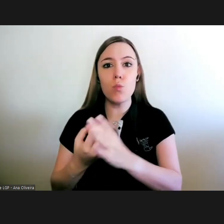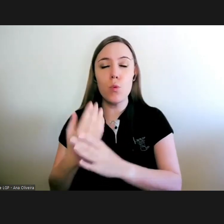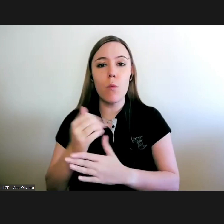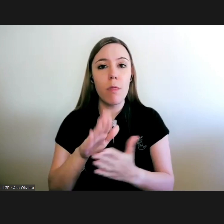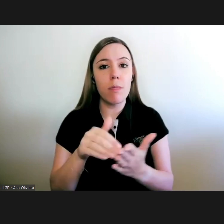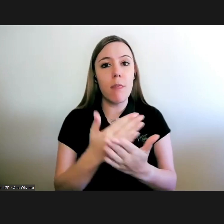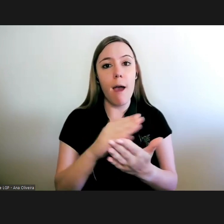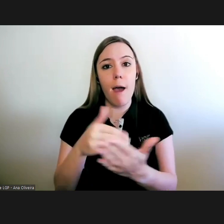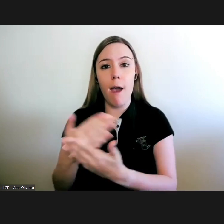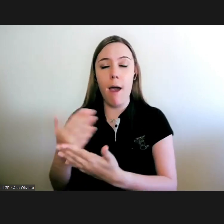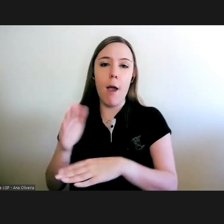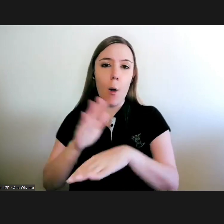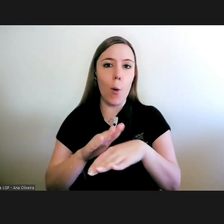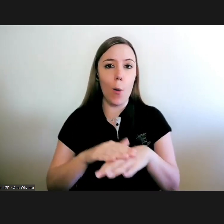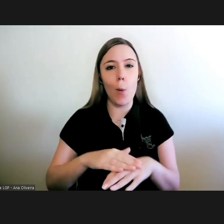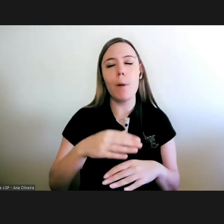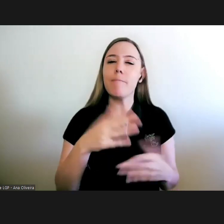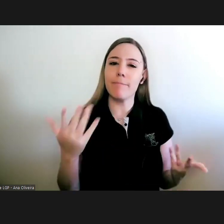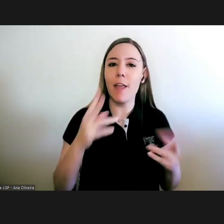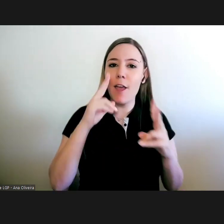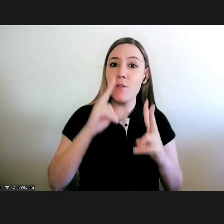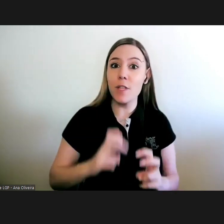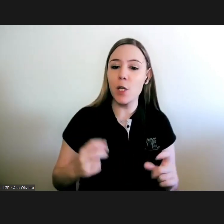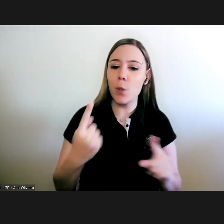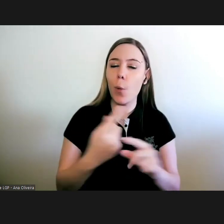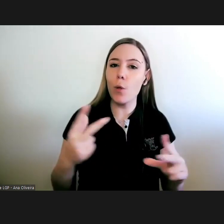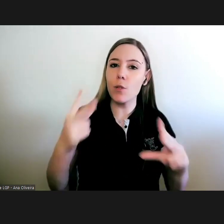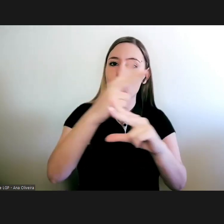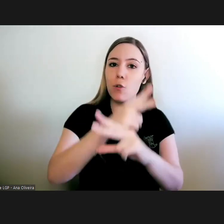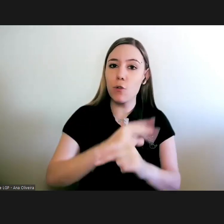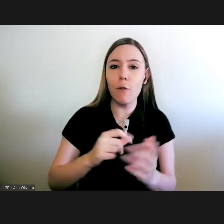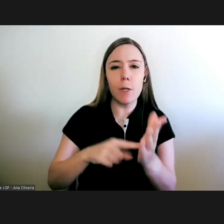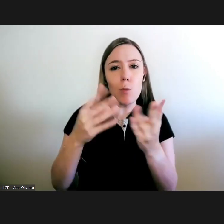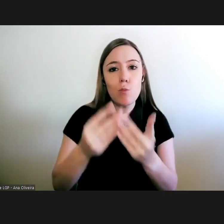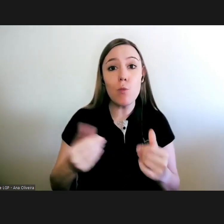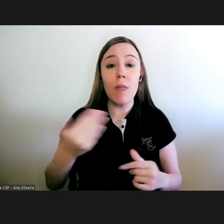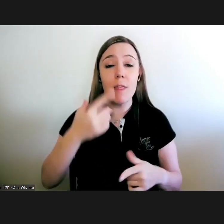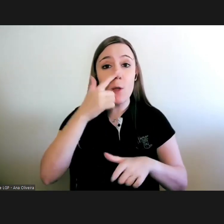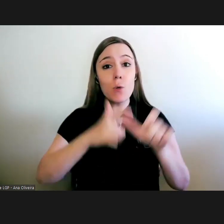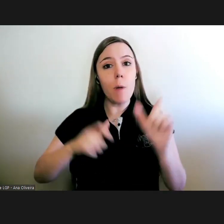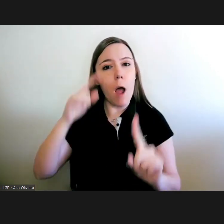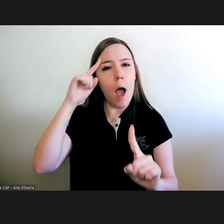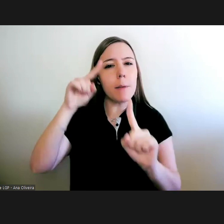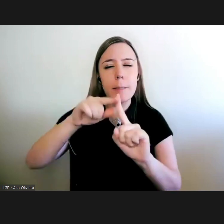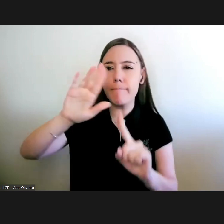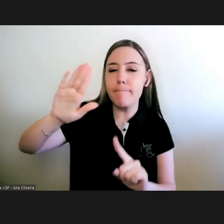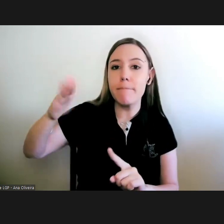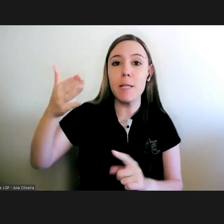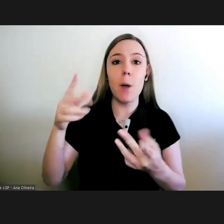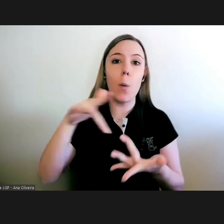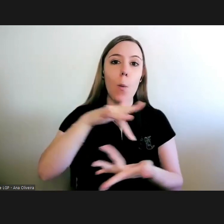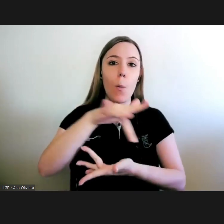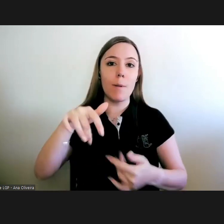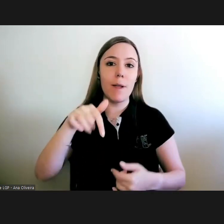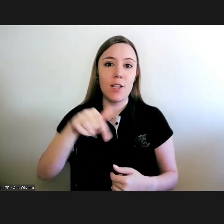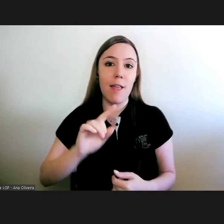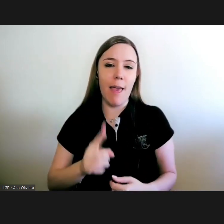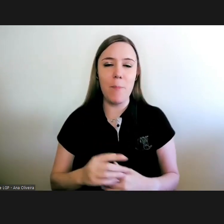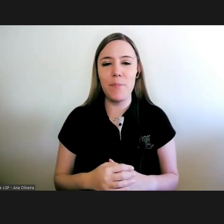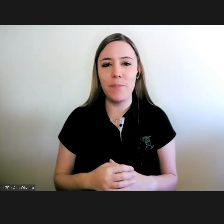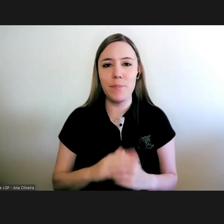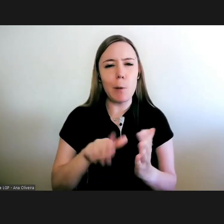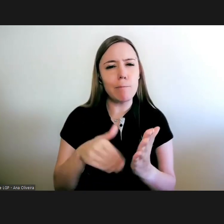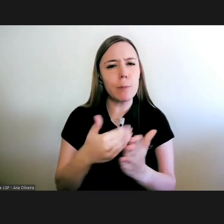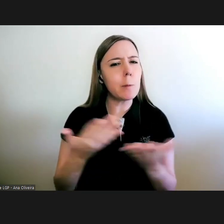base na investigação, na inovação para a sustentabilidade e direitos humanos é o objetivo central deste webinar. Propomos a